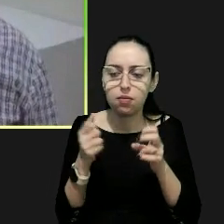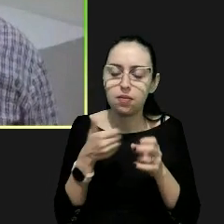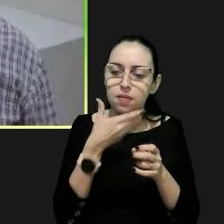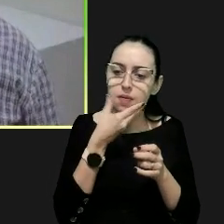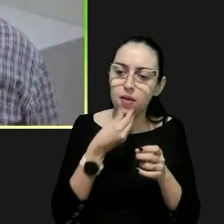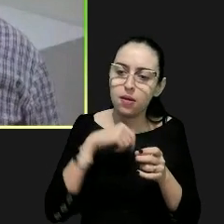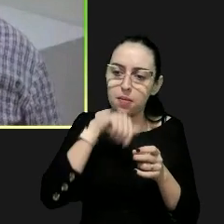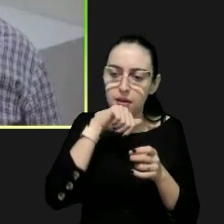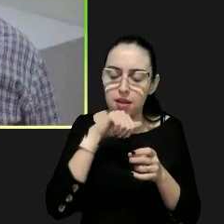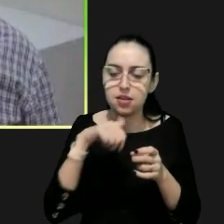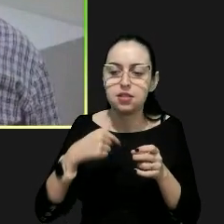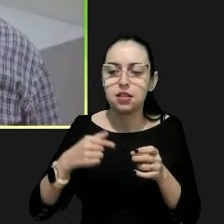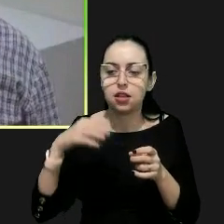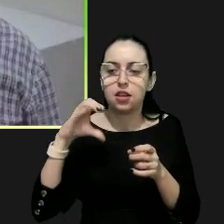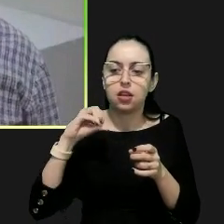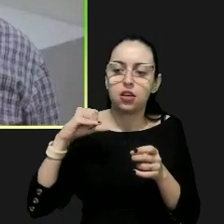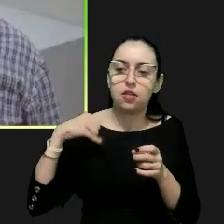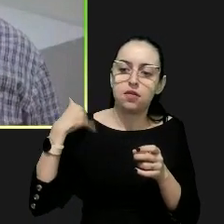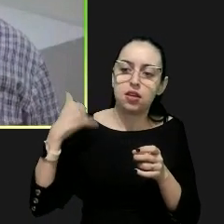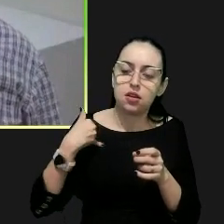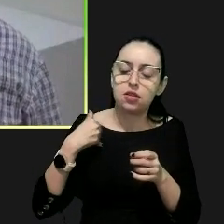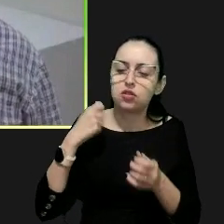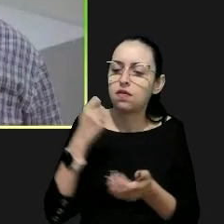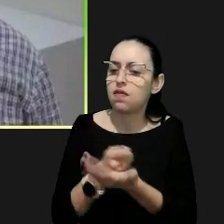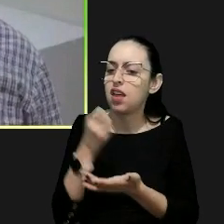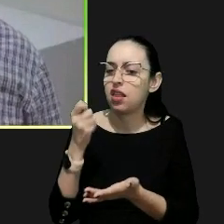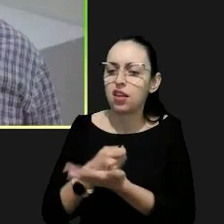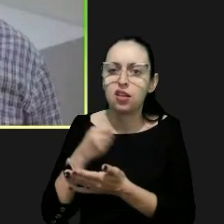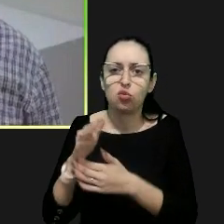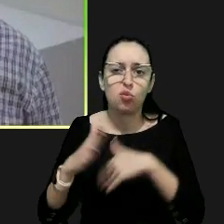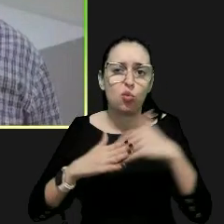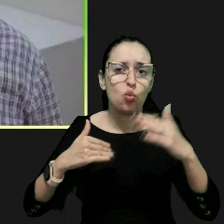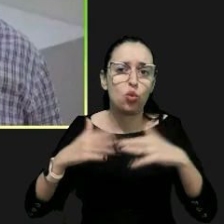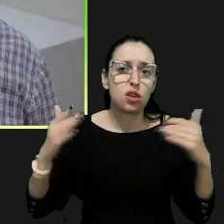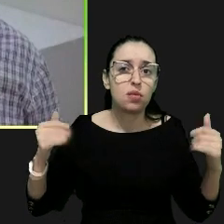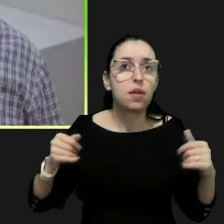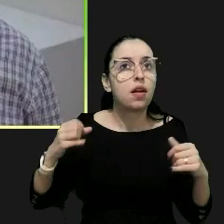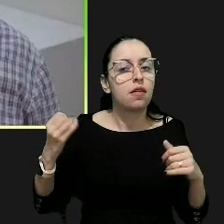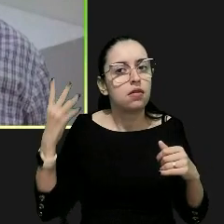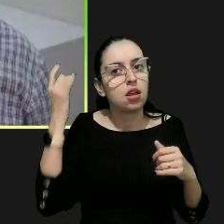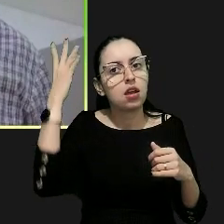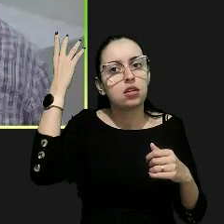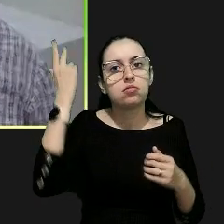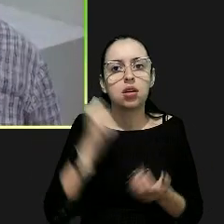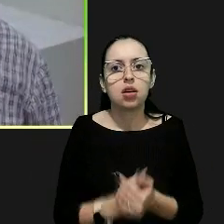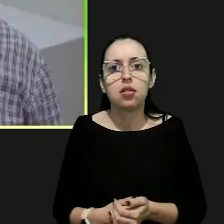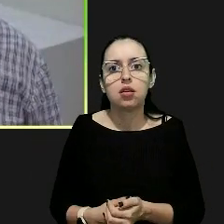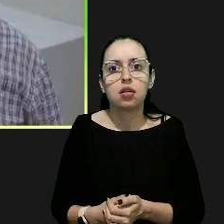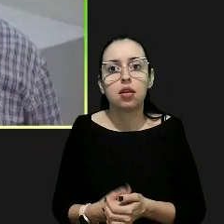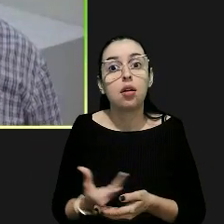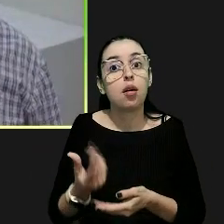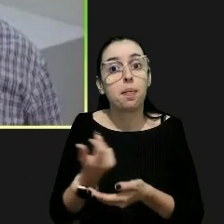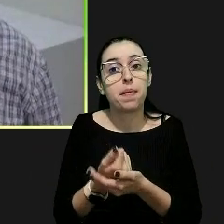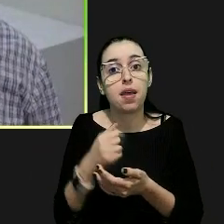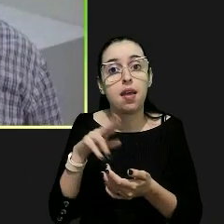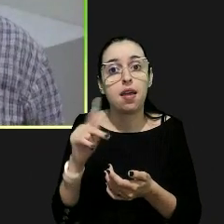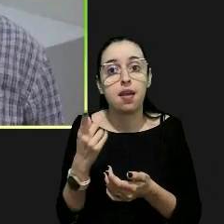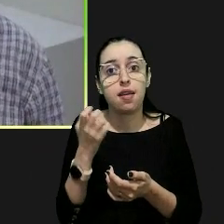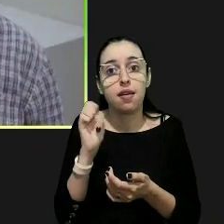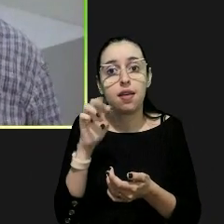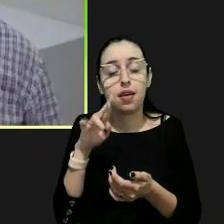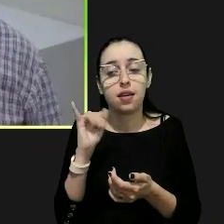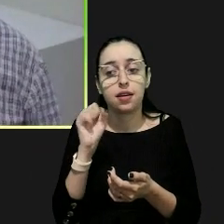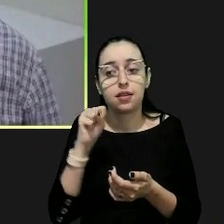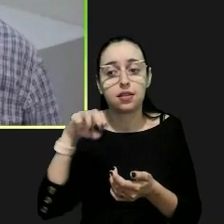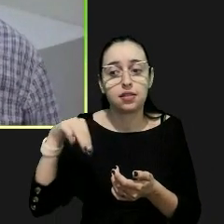sentido. Olha, meu pai tem 79 anos e ele está vendendo tudo que tem para viajar. E a